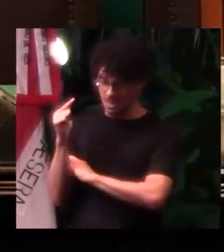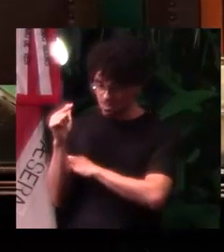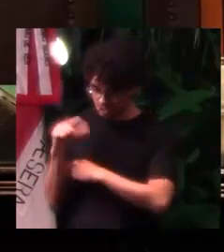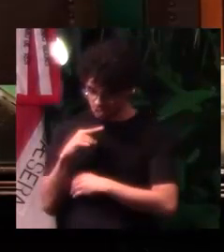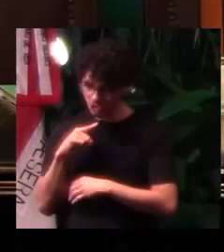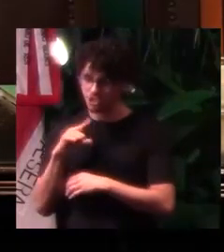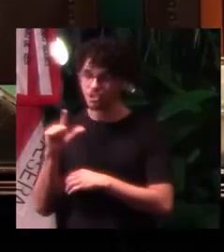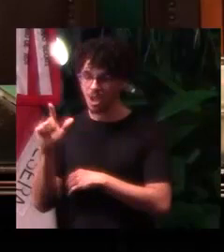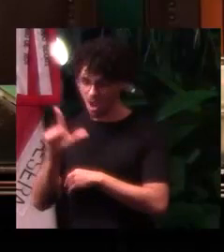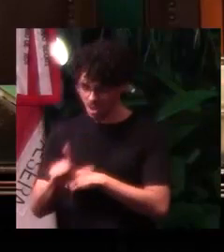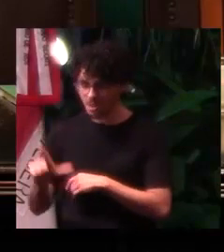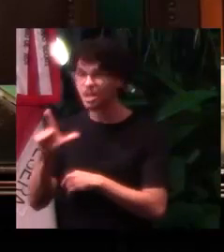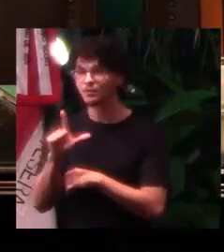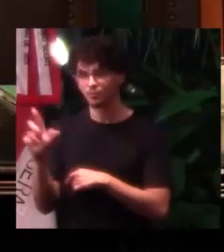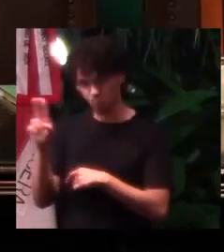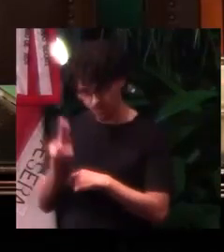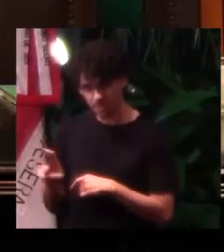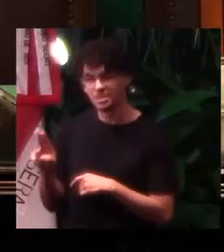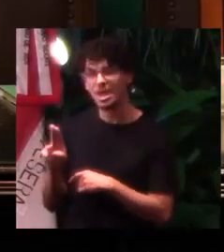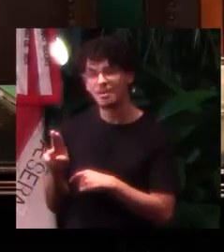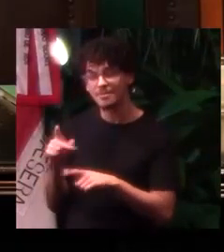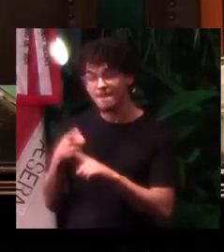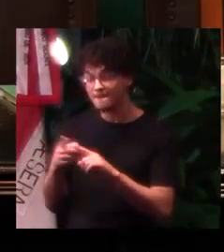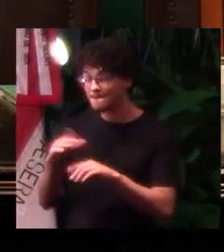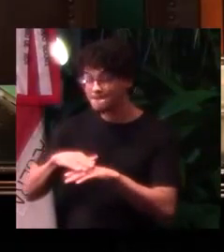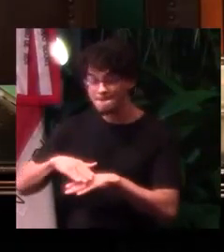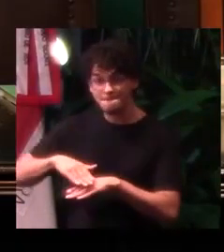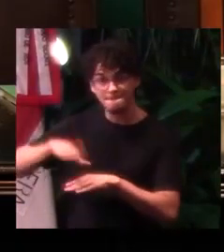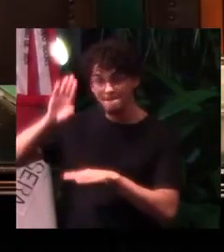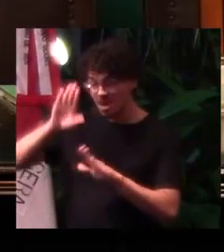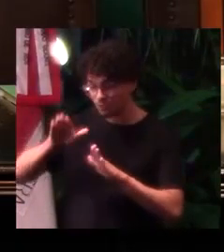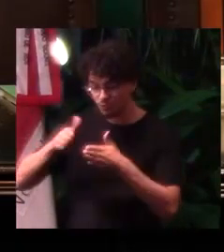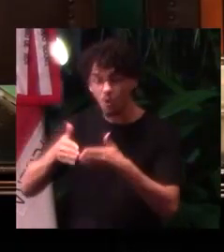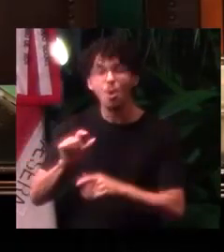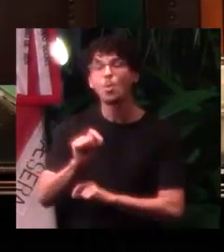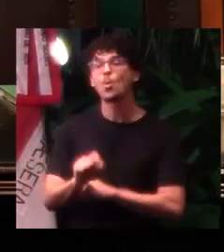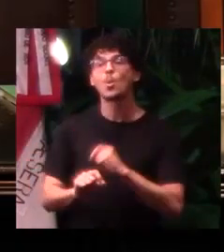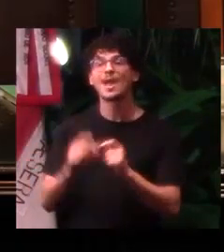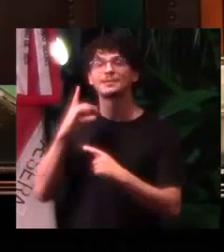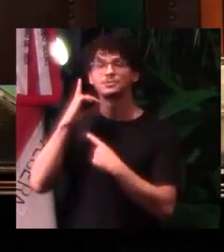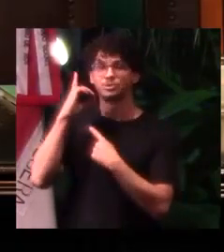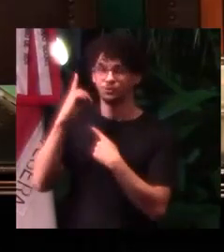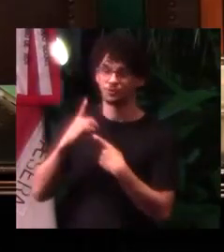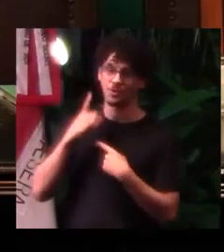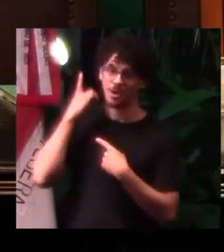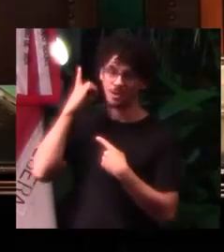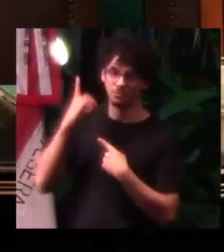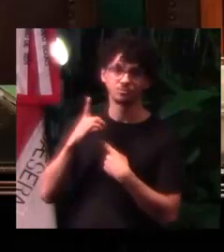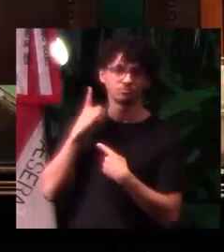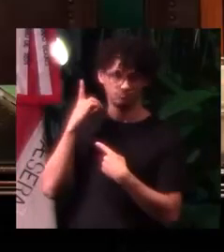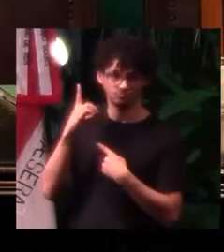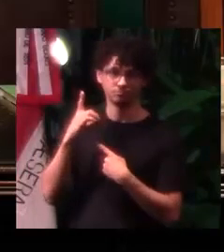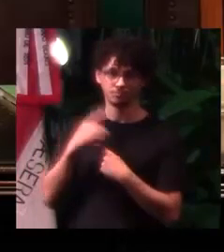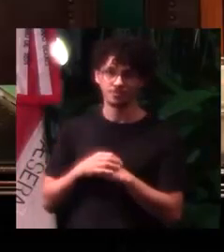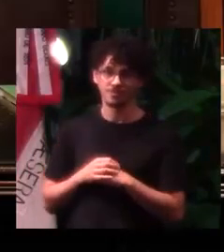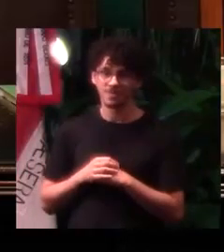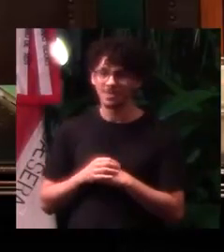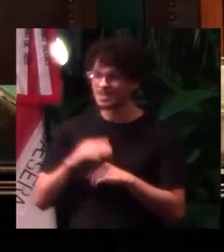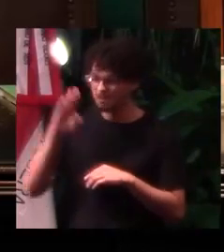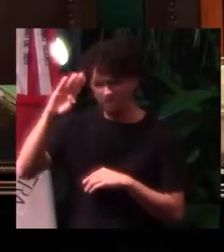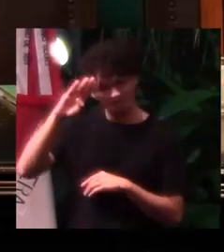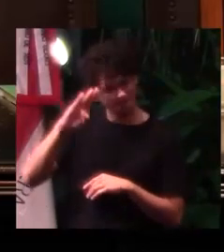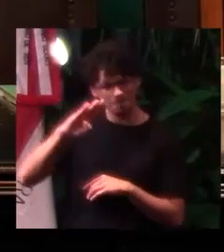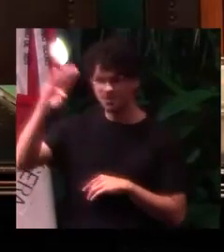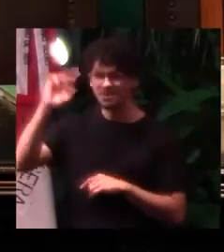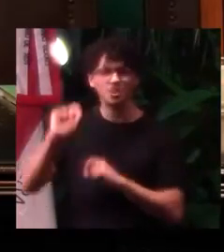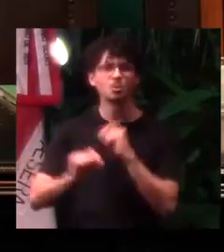feita muito acentuadamente por advogados, e principalmente por